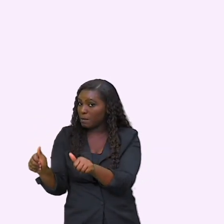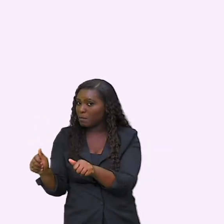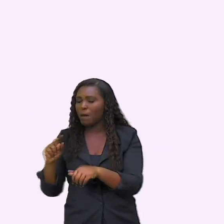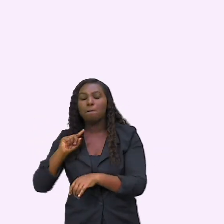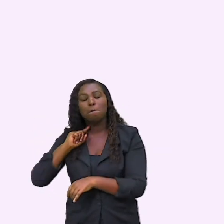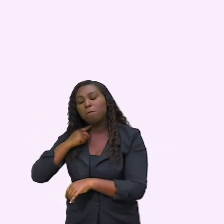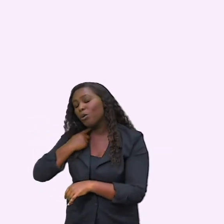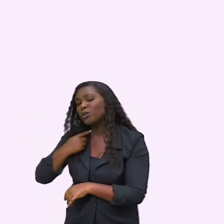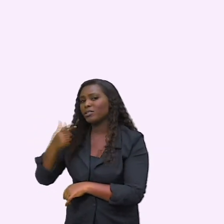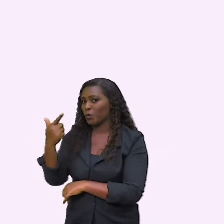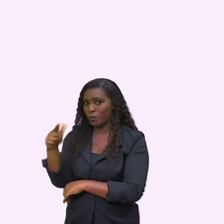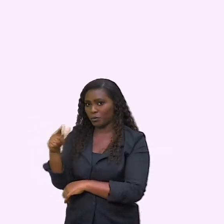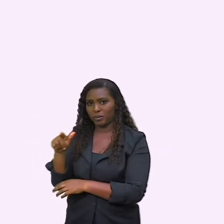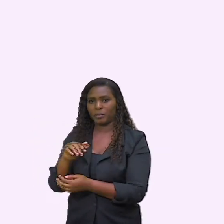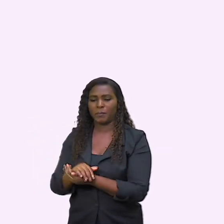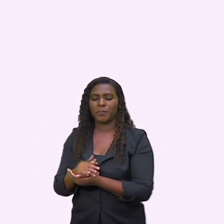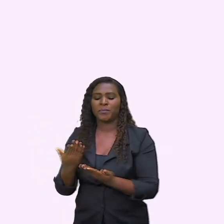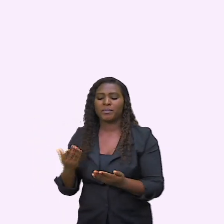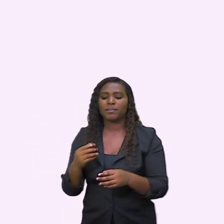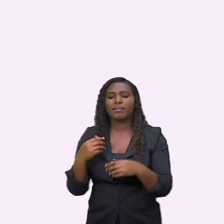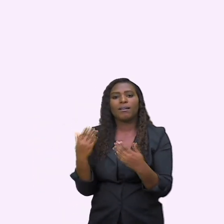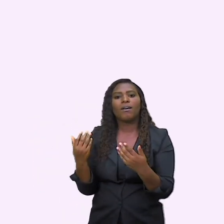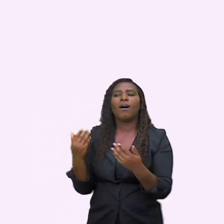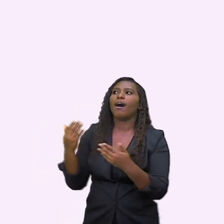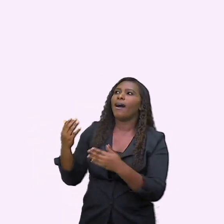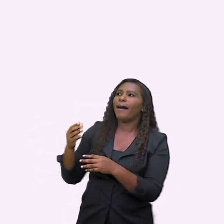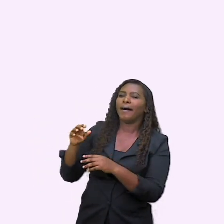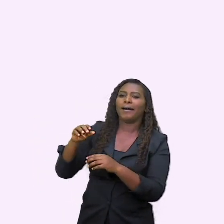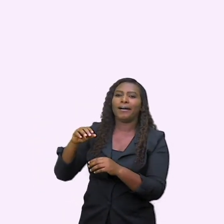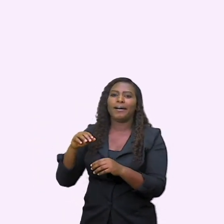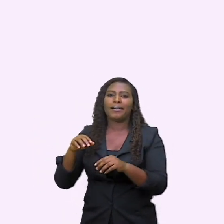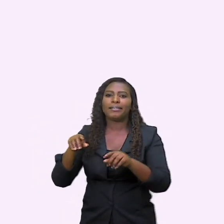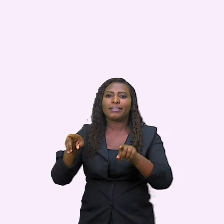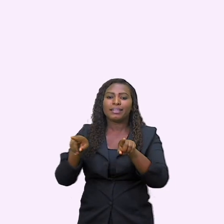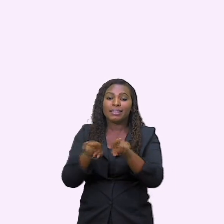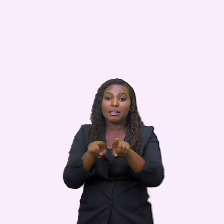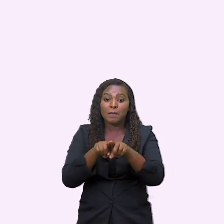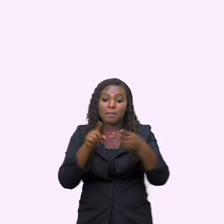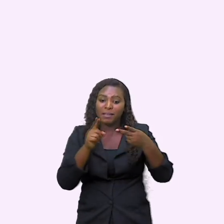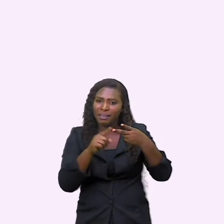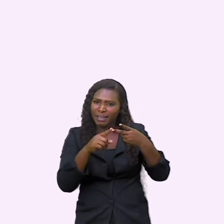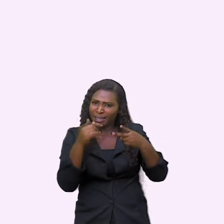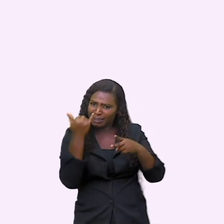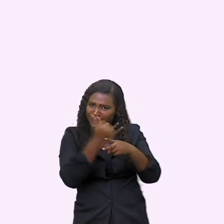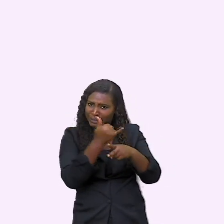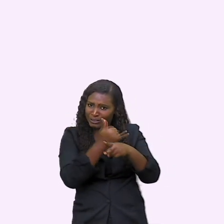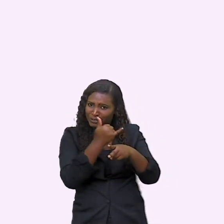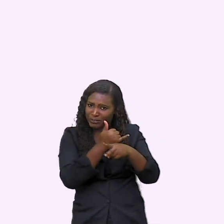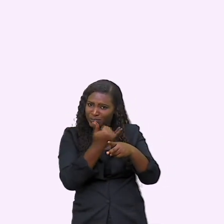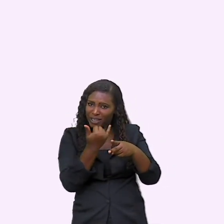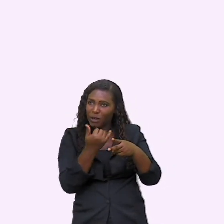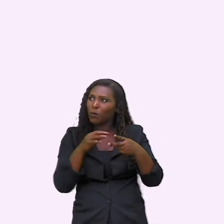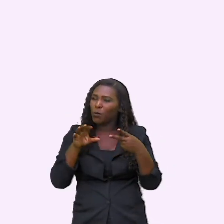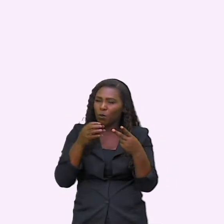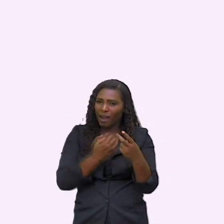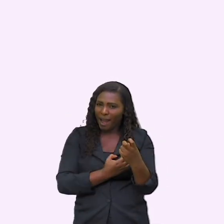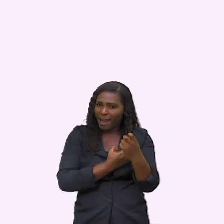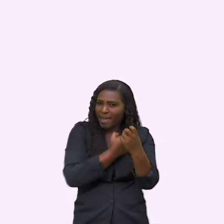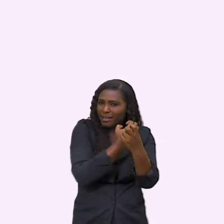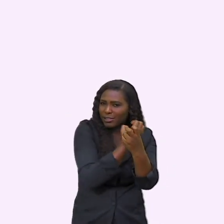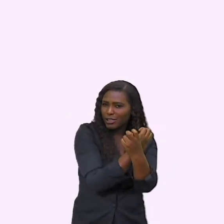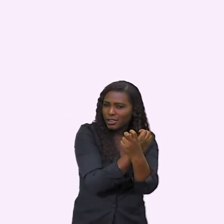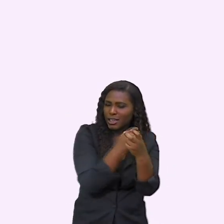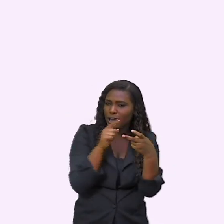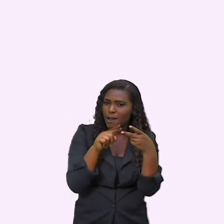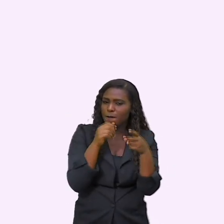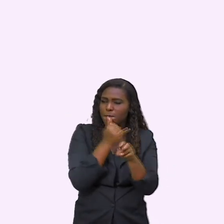então também é proveniente do Sol, também é transformada em calor. Ela também vai